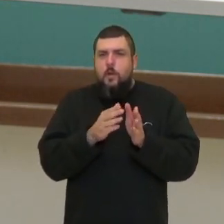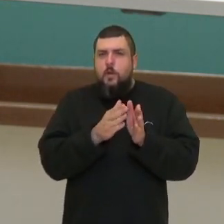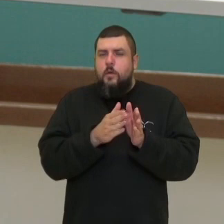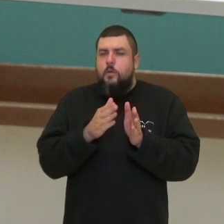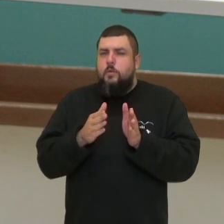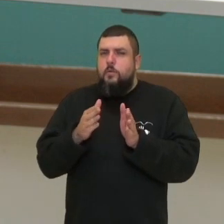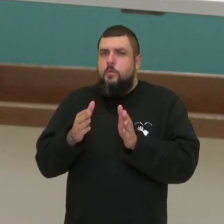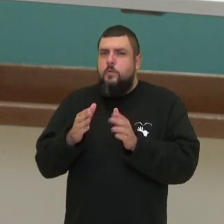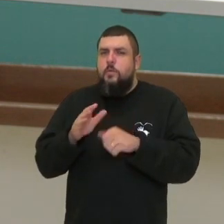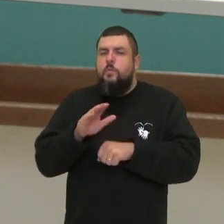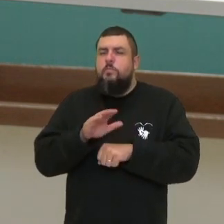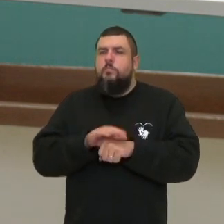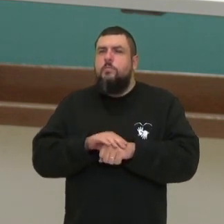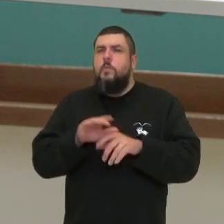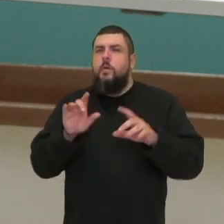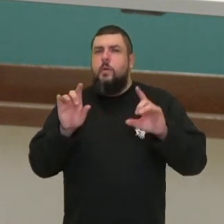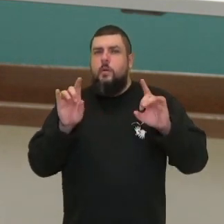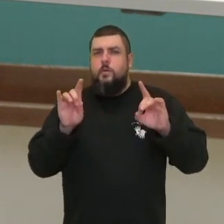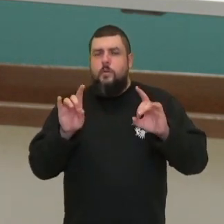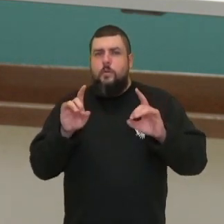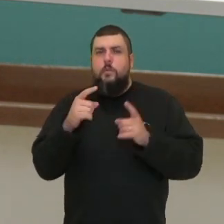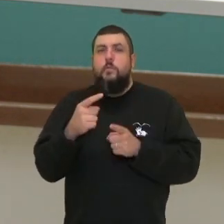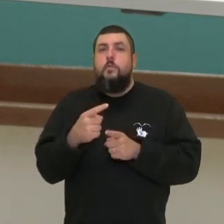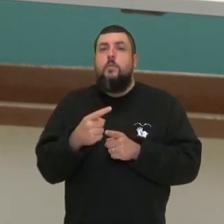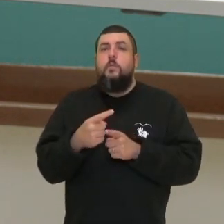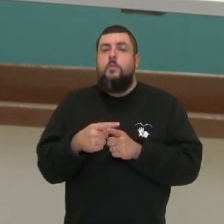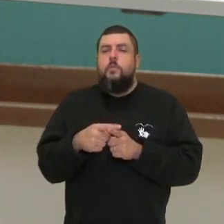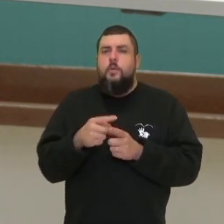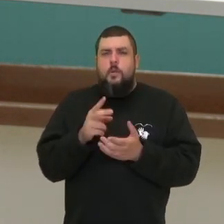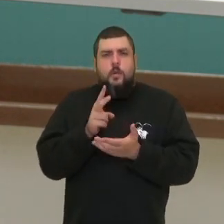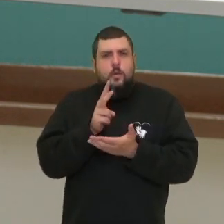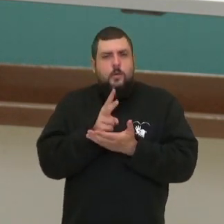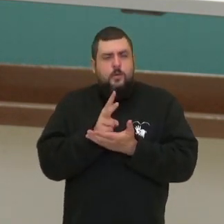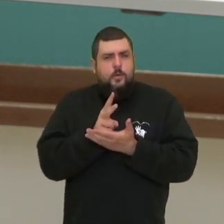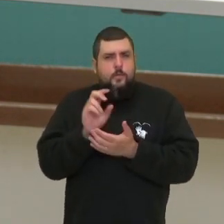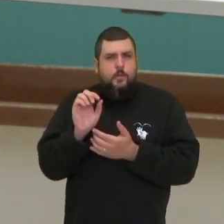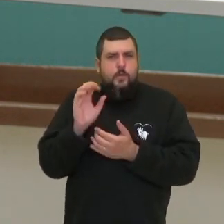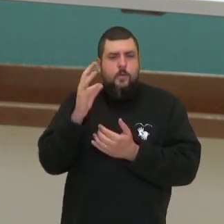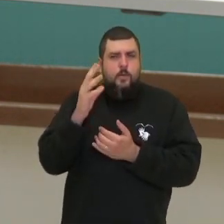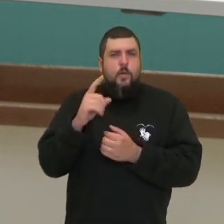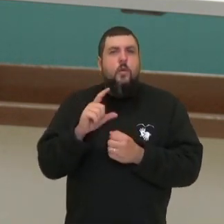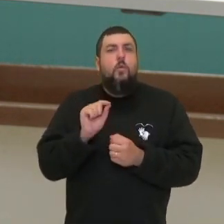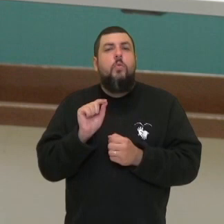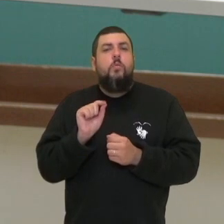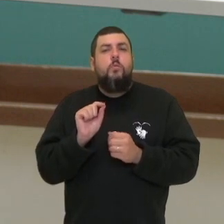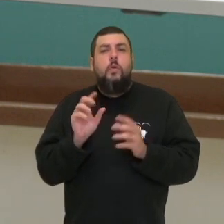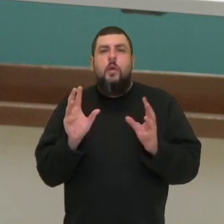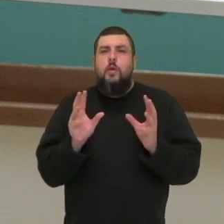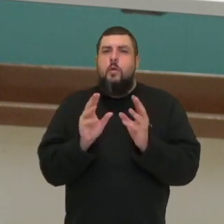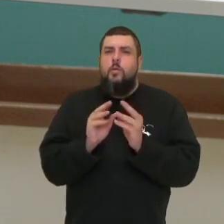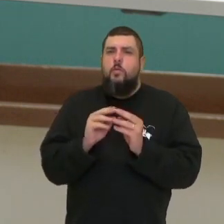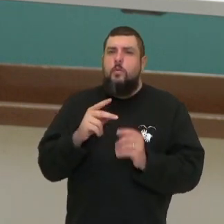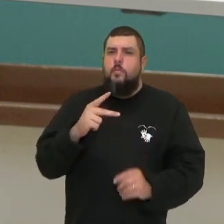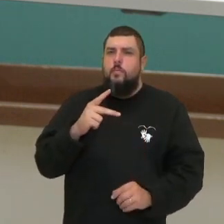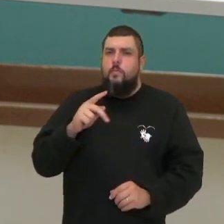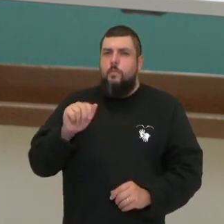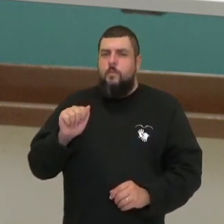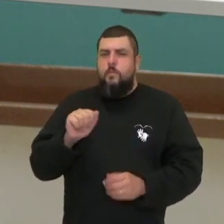especial. Por quê? Sempre que isso acontece, nós vamos ter uma PA, certo? Ah, professor, o que é